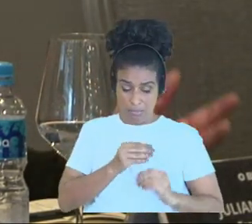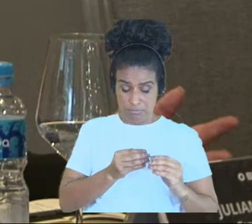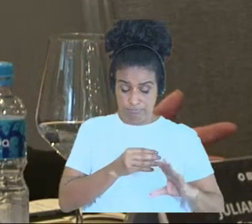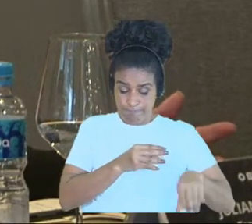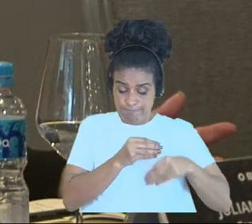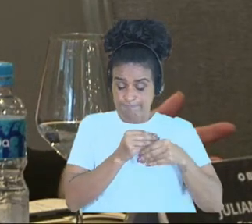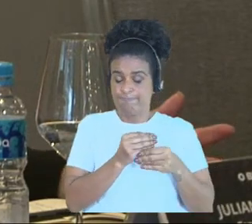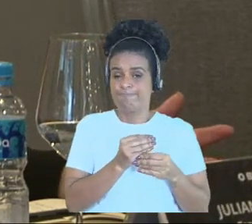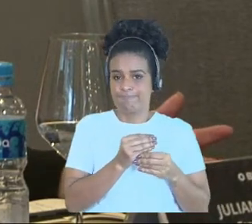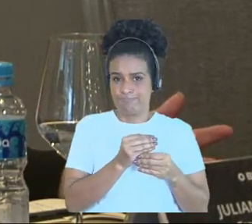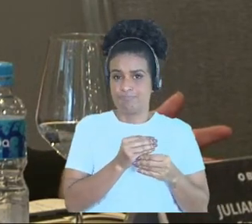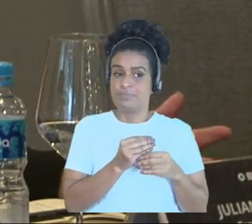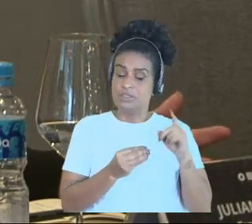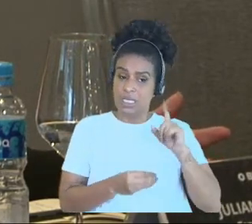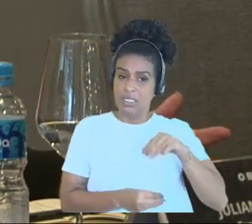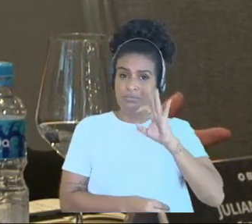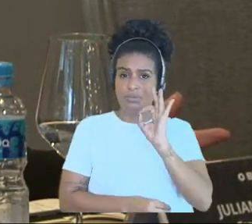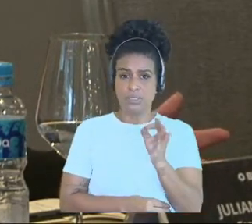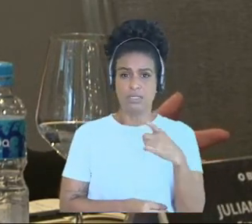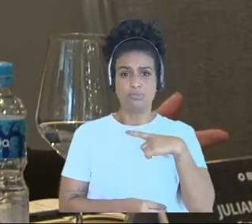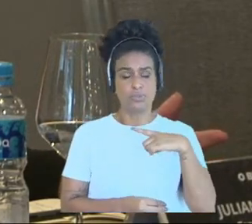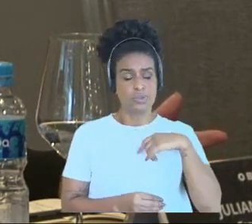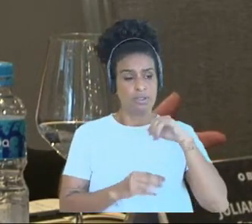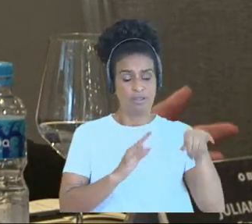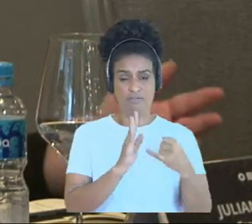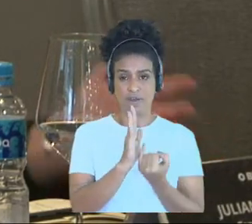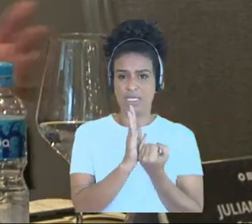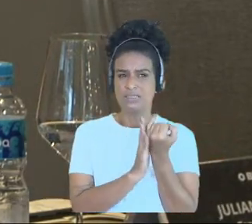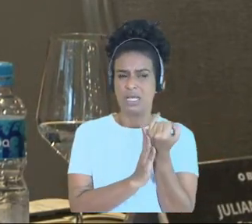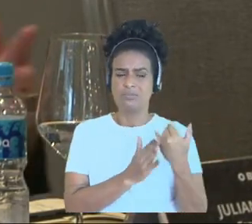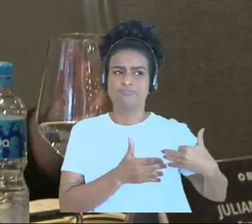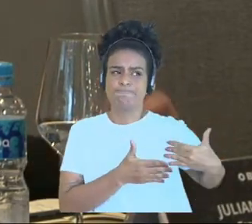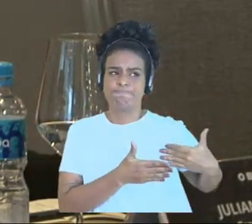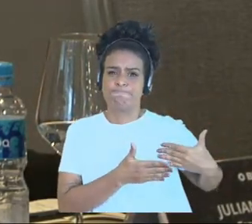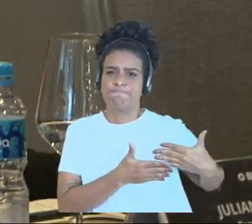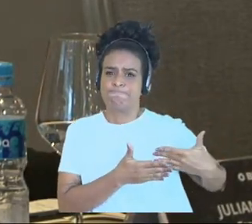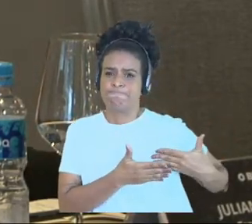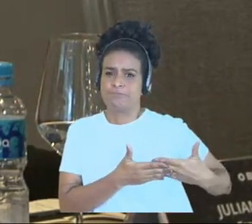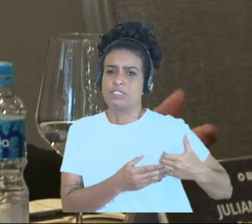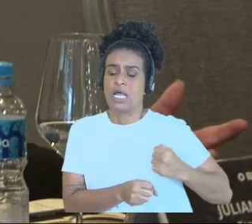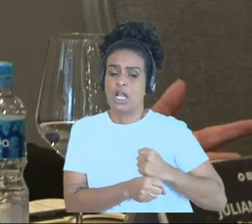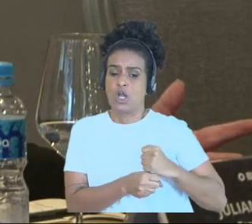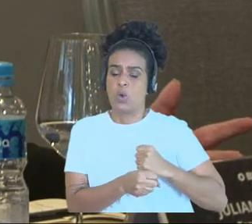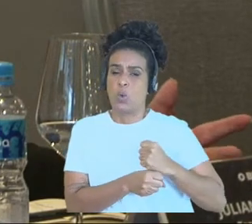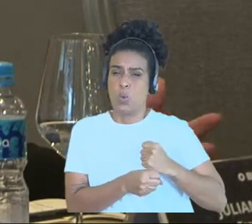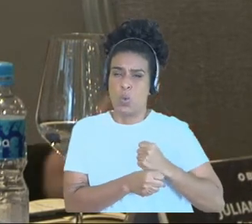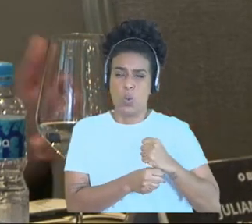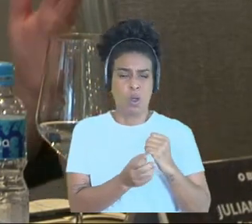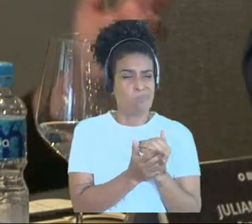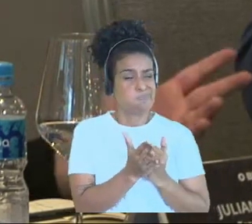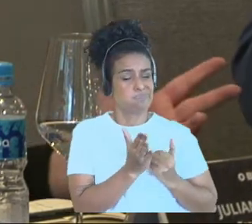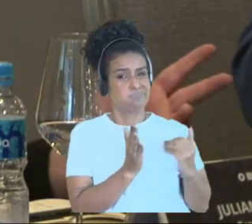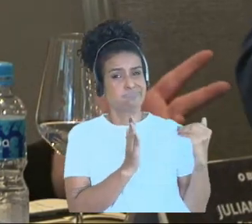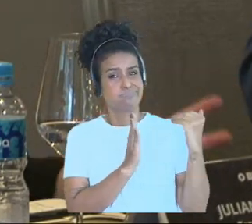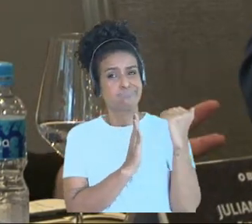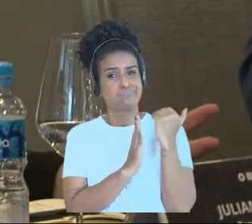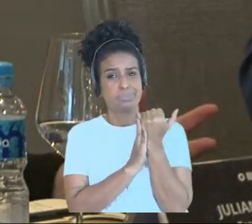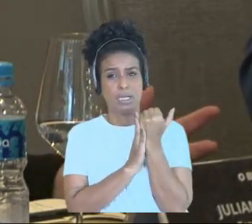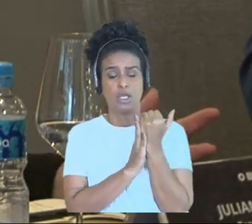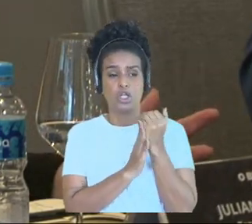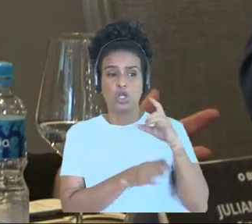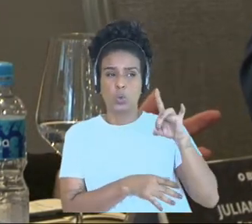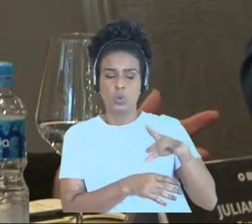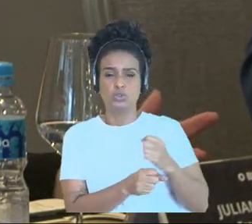é completamente coerente, porque a gente tem uma inflação acumulada desde o início do ano muito alta, né? Desde o último reajuste,